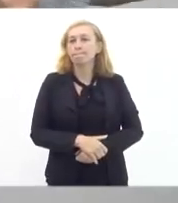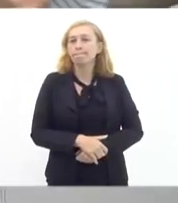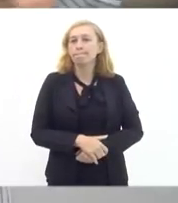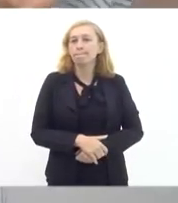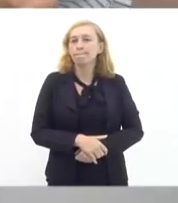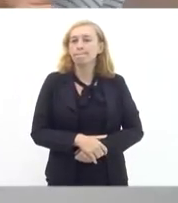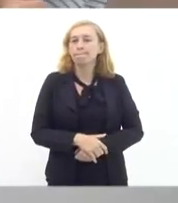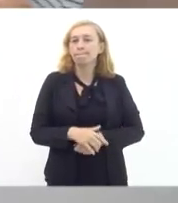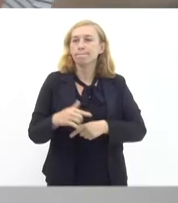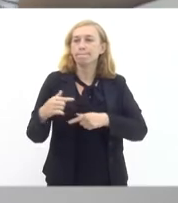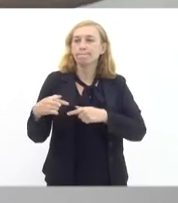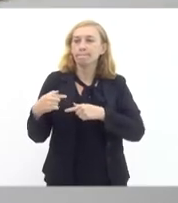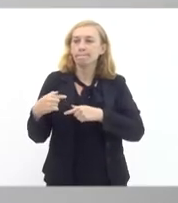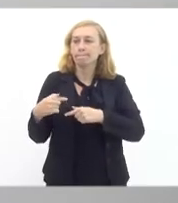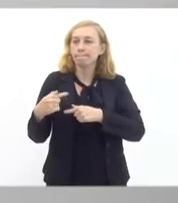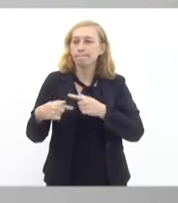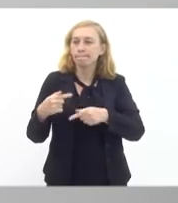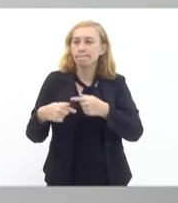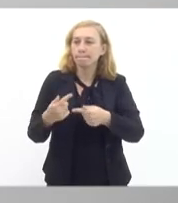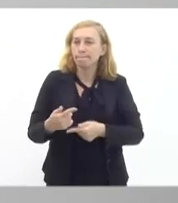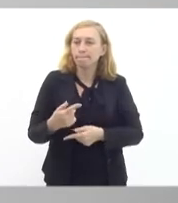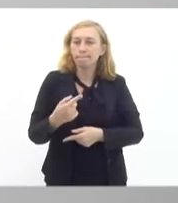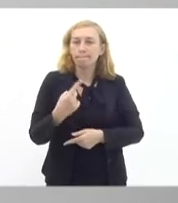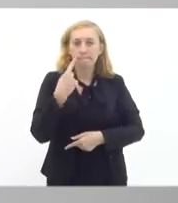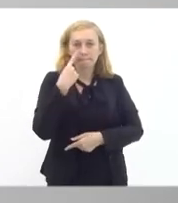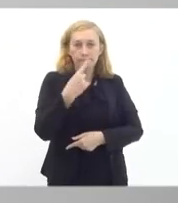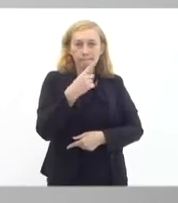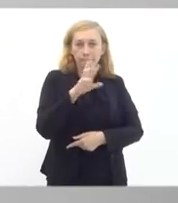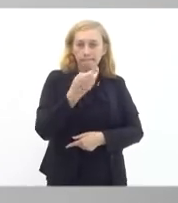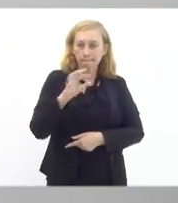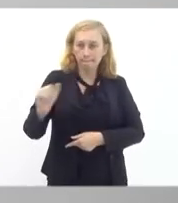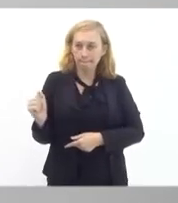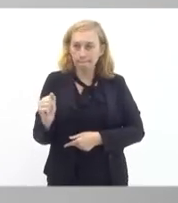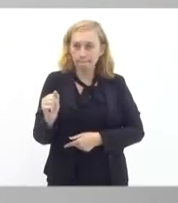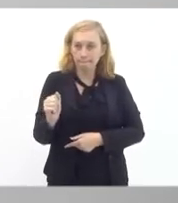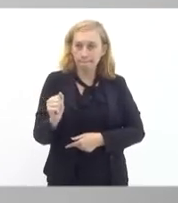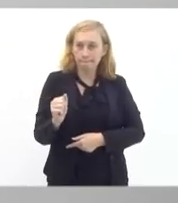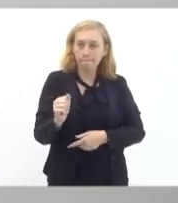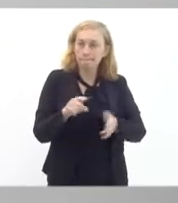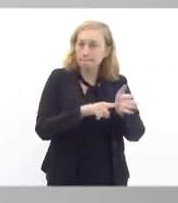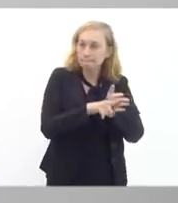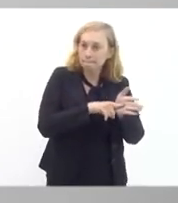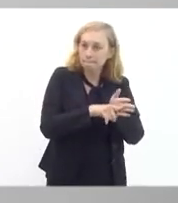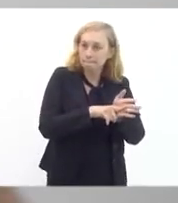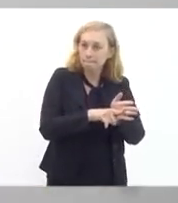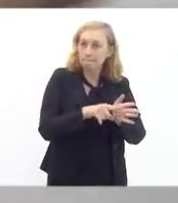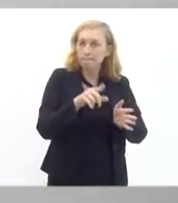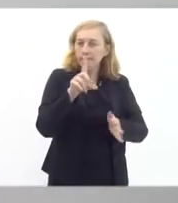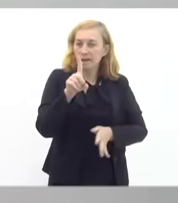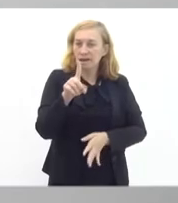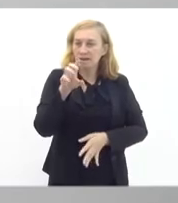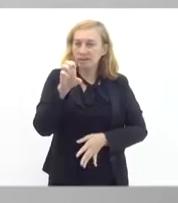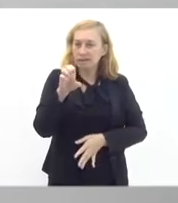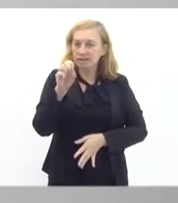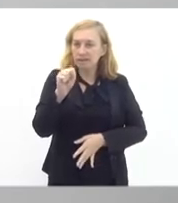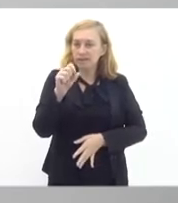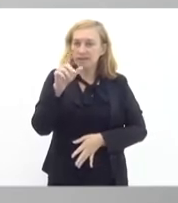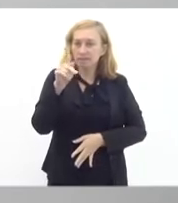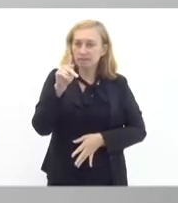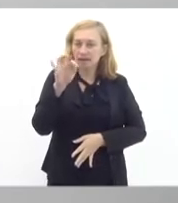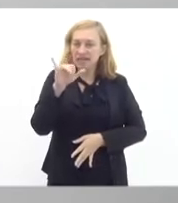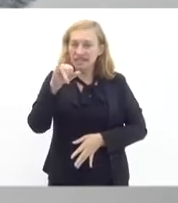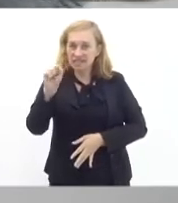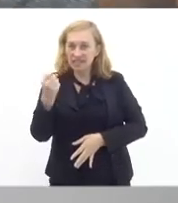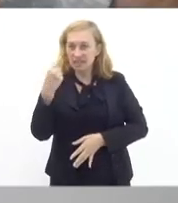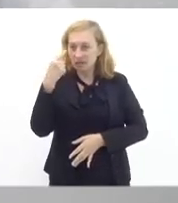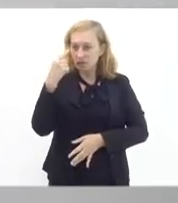geneticamente transmissíveis. Você pega a raça, aí tem que fazer exame de displasia, tem que fazer exame na vista, tem